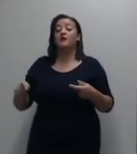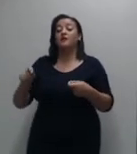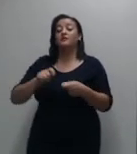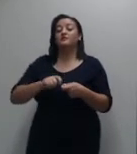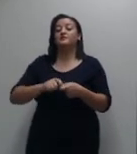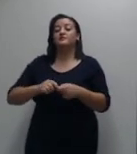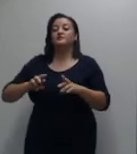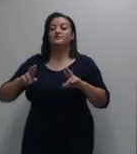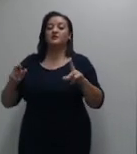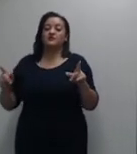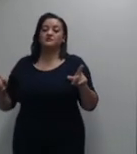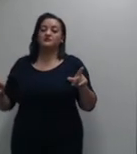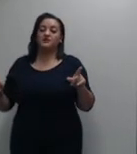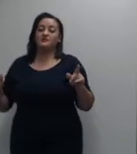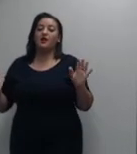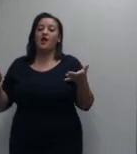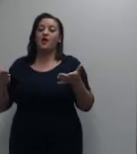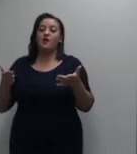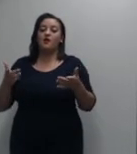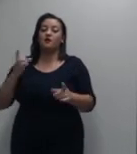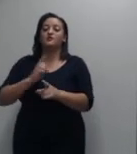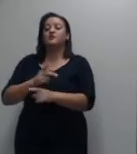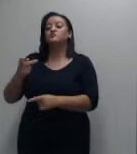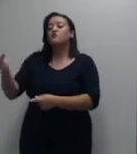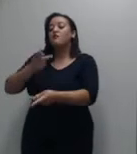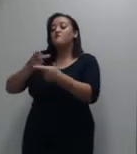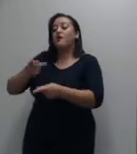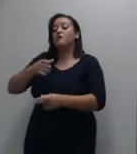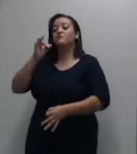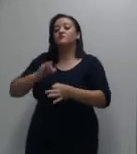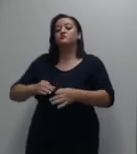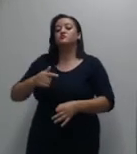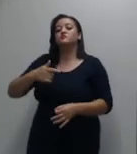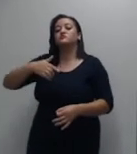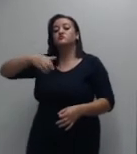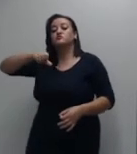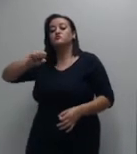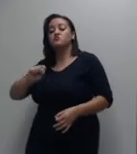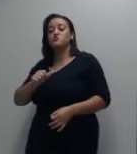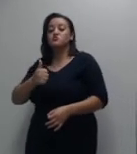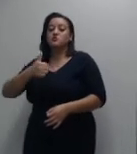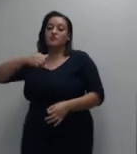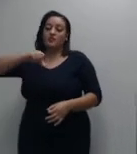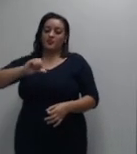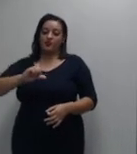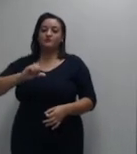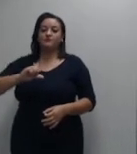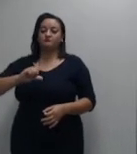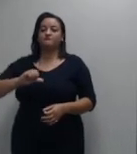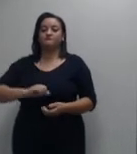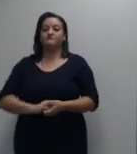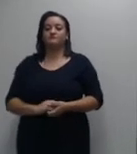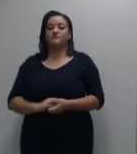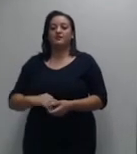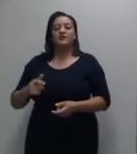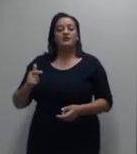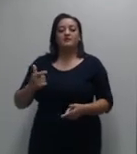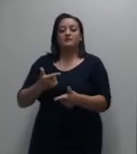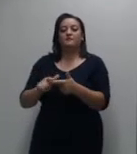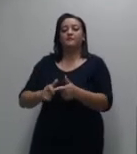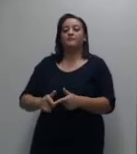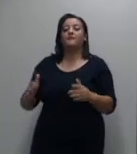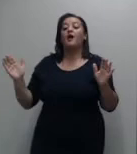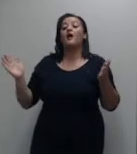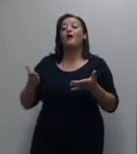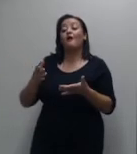inverso Agora eu vi a observação de vossa excelência eu vou julgar o 28191 eu não tenho agora eu